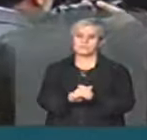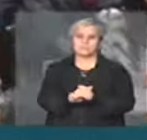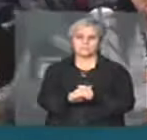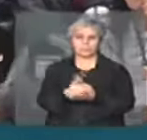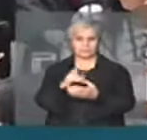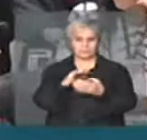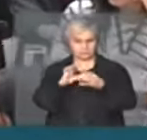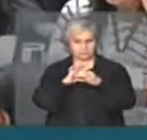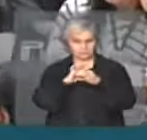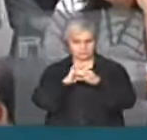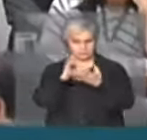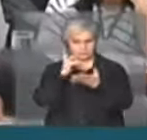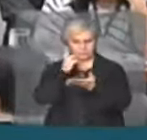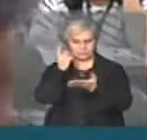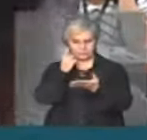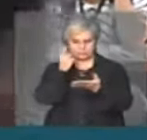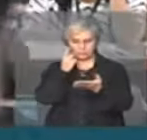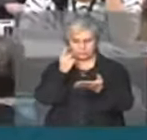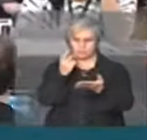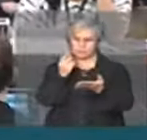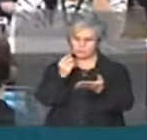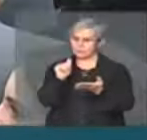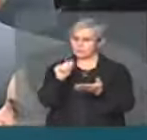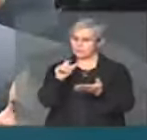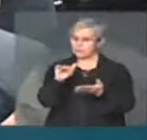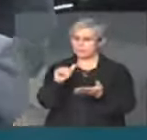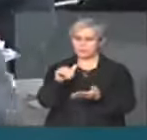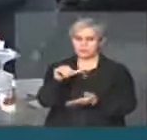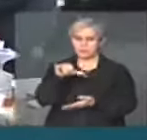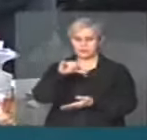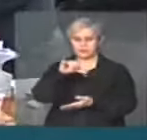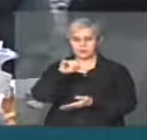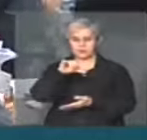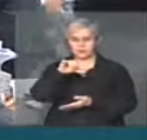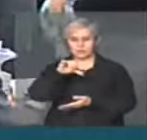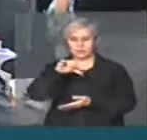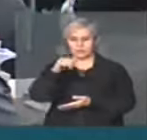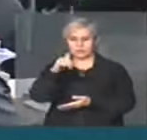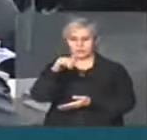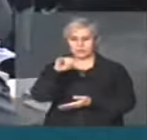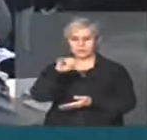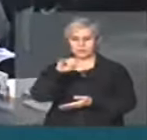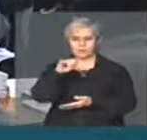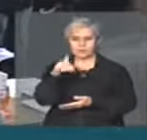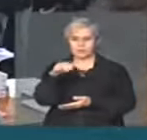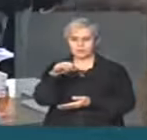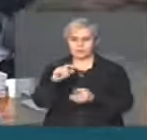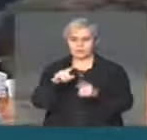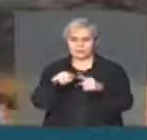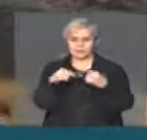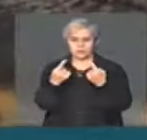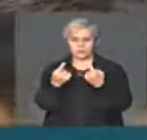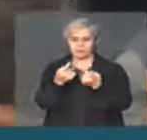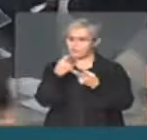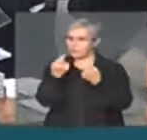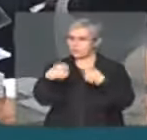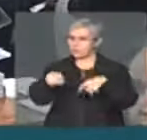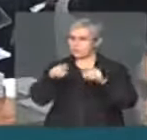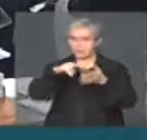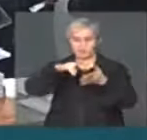Encontra-se à disposição das senhoras e senhores deputados a ata da 9ª e 10ª reunião. O deputado Arnaldo Faria de Sá perde dispensa de